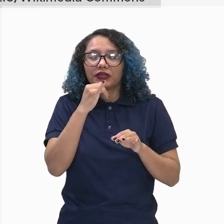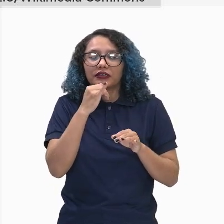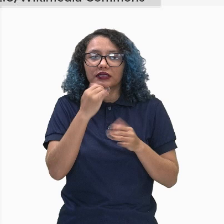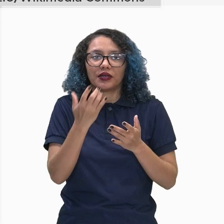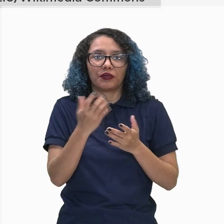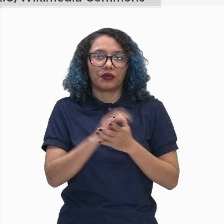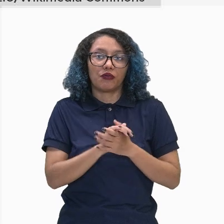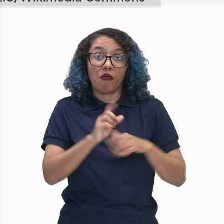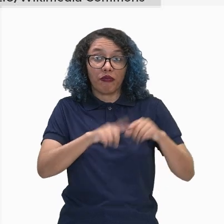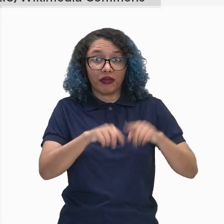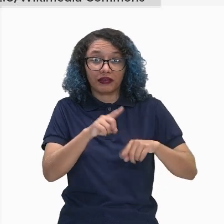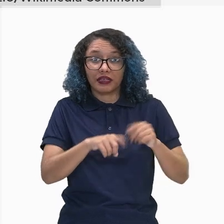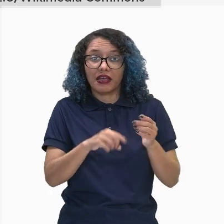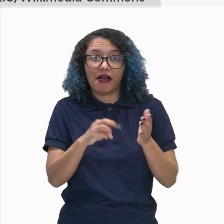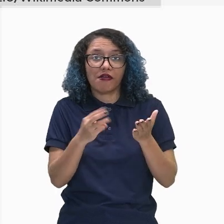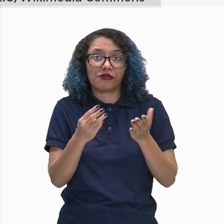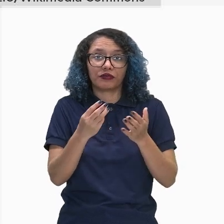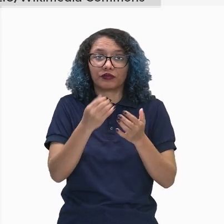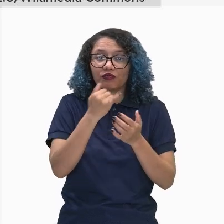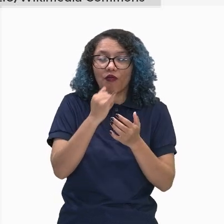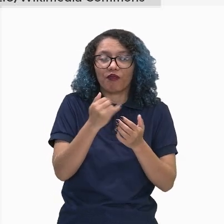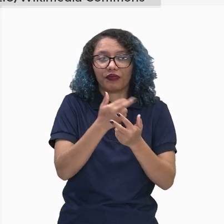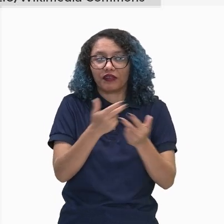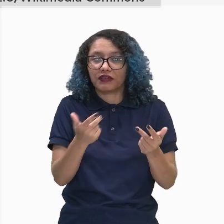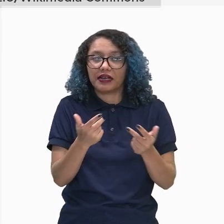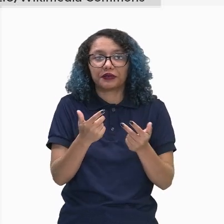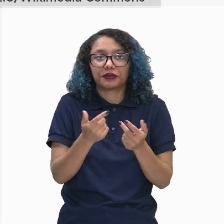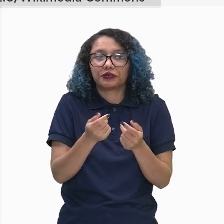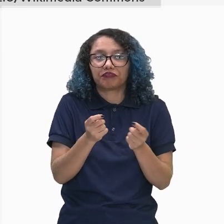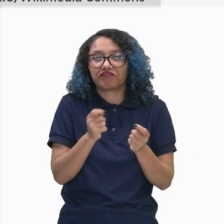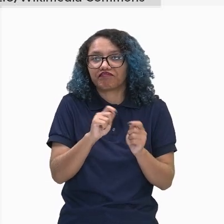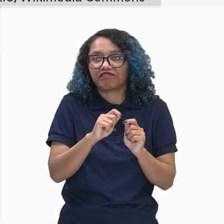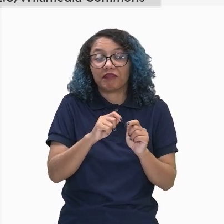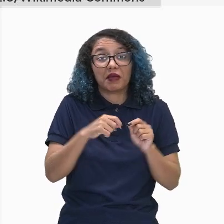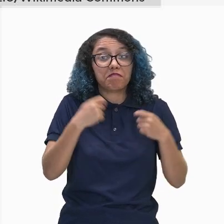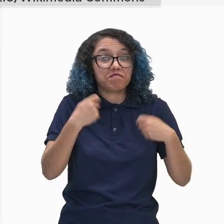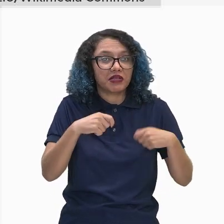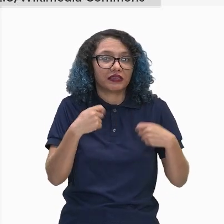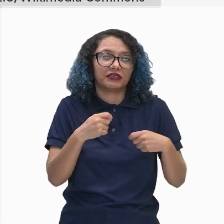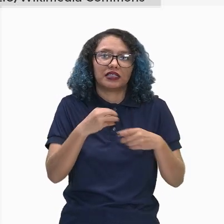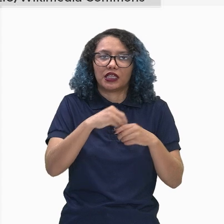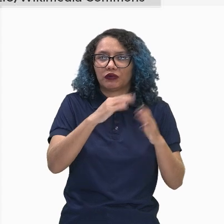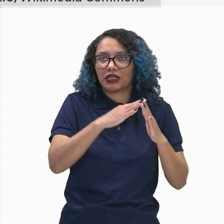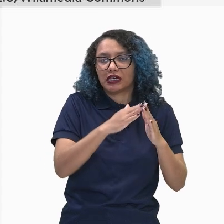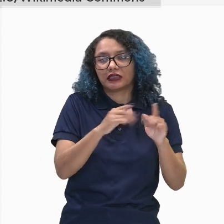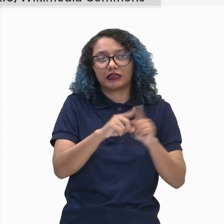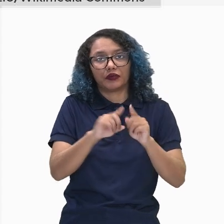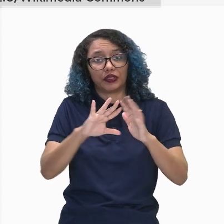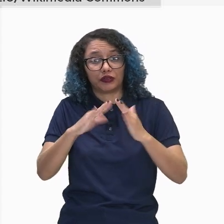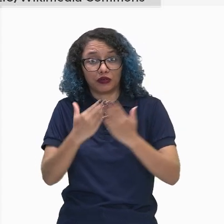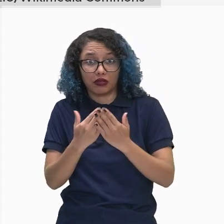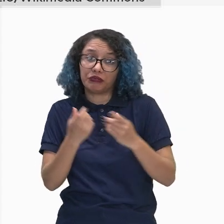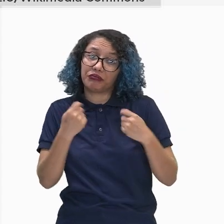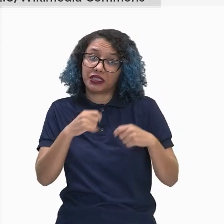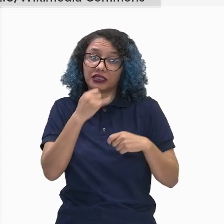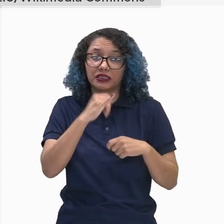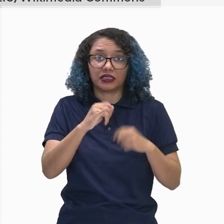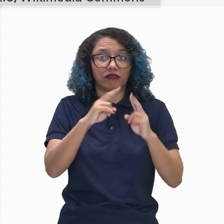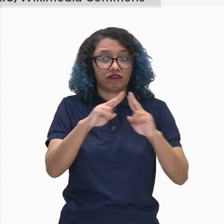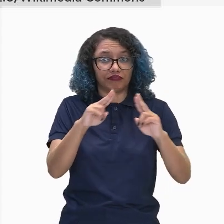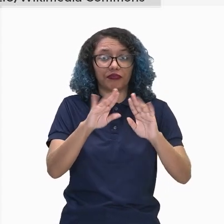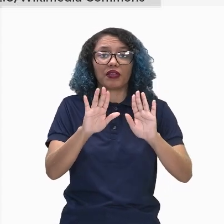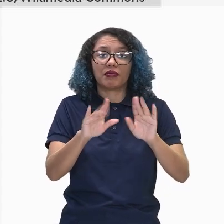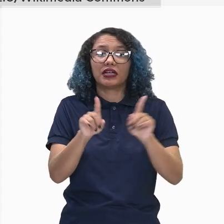nós temos na nossa casa ou nas escolas. A gente precisa realmente, né? Mas a gente precisa